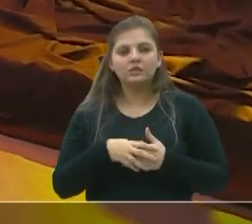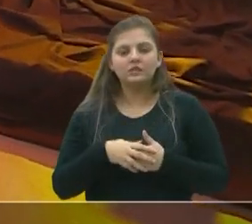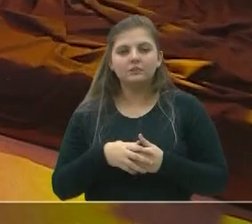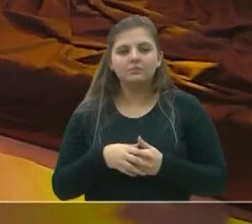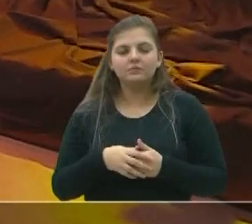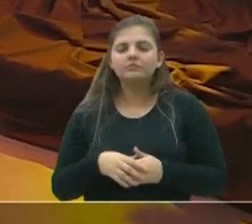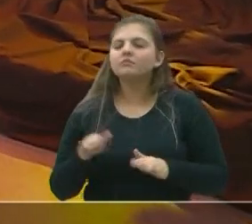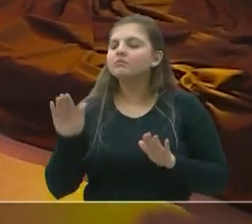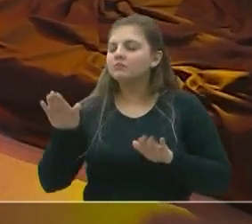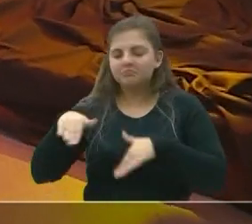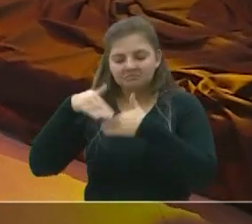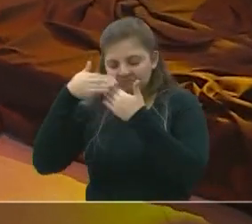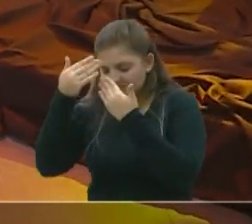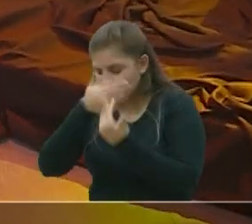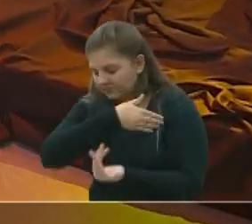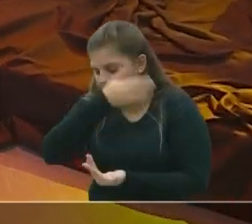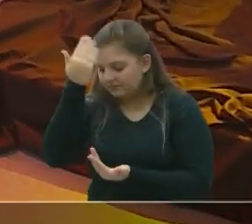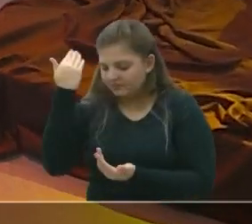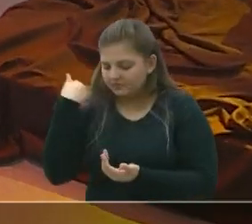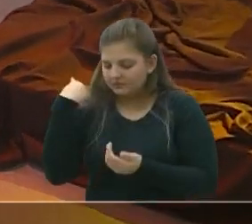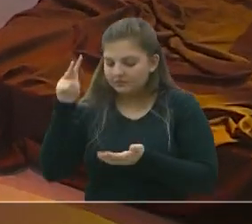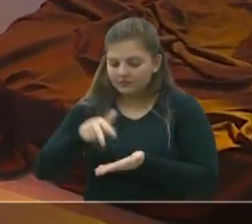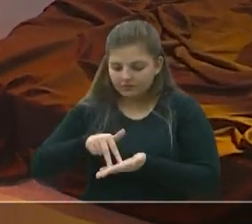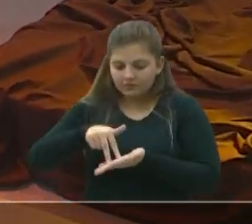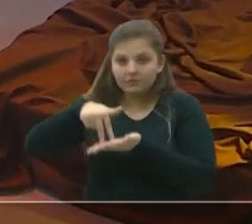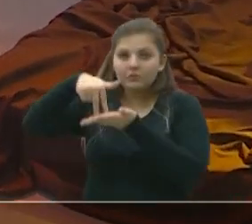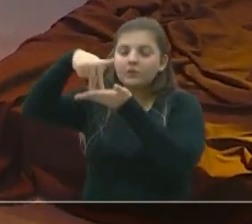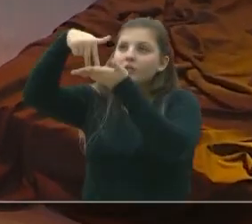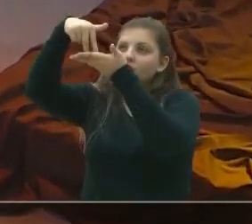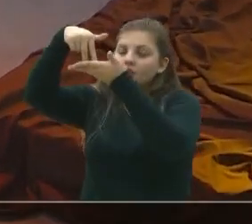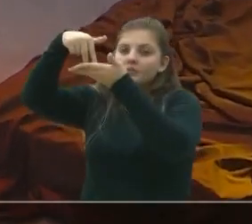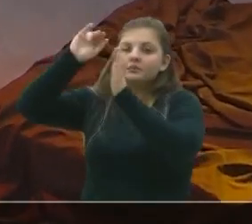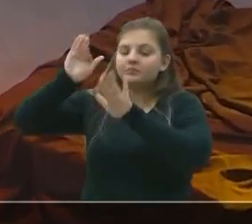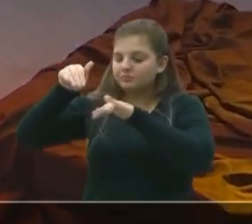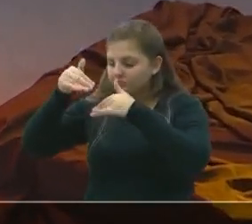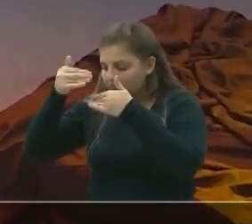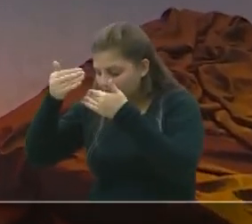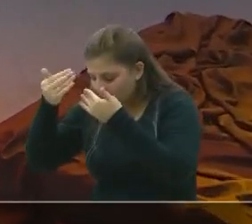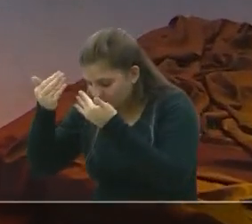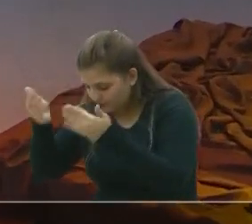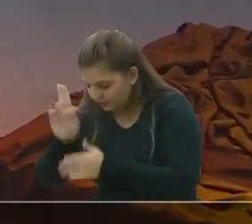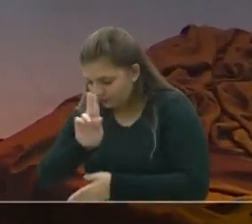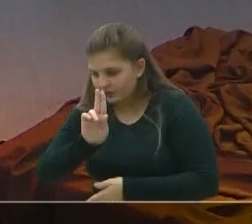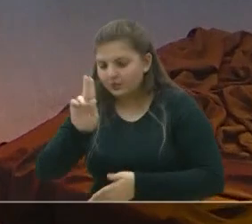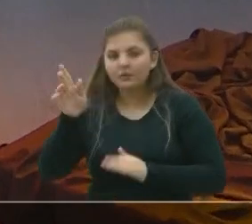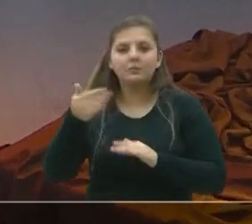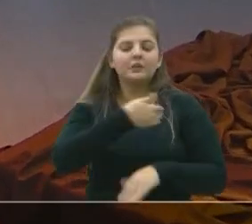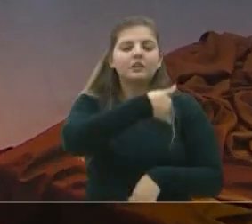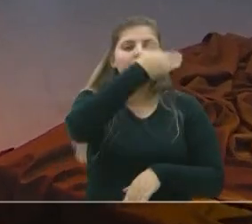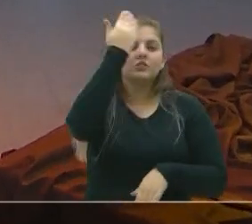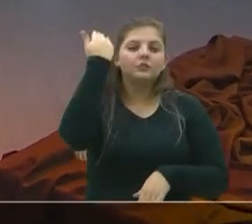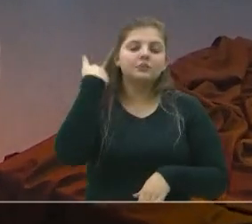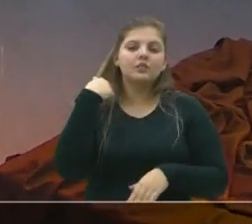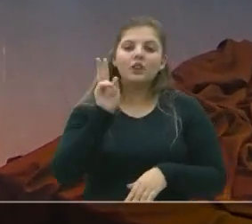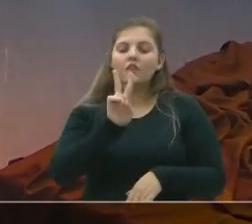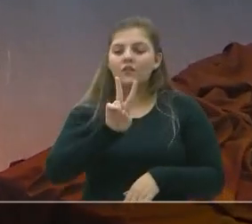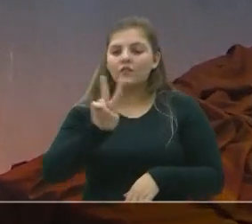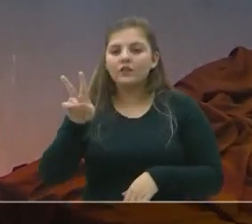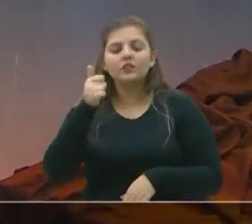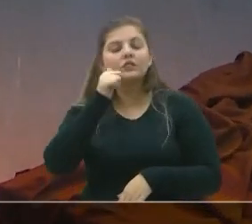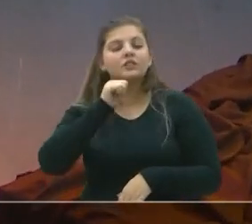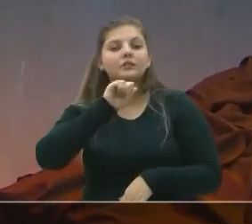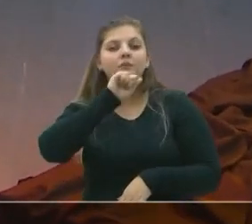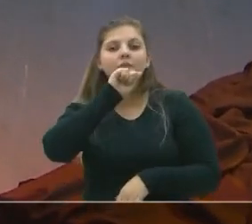Bendita seja a sua gloriosa Assunção. Bendito seja o nome de Maria, Virgem e